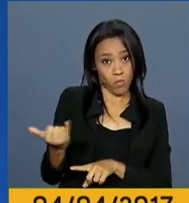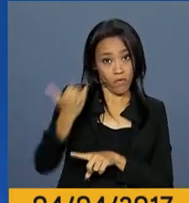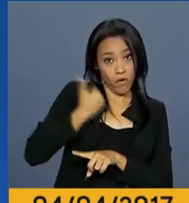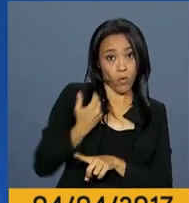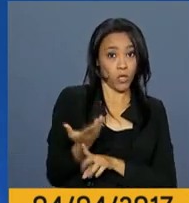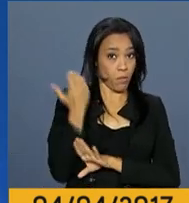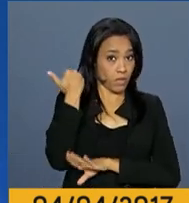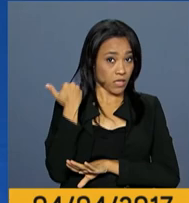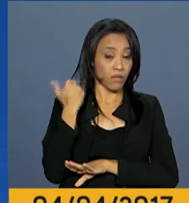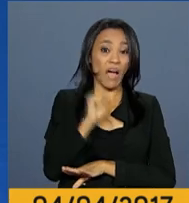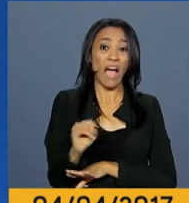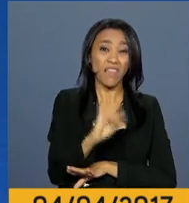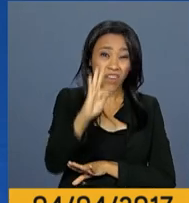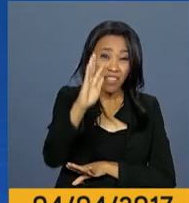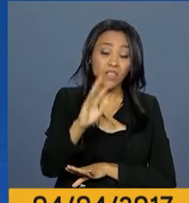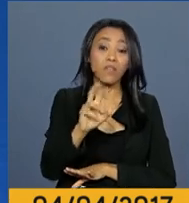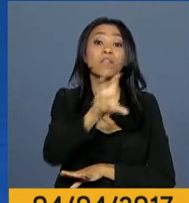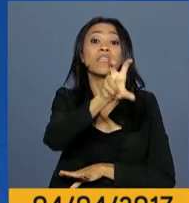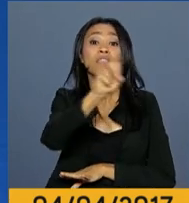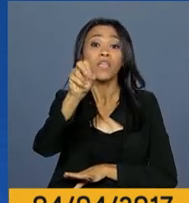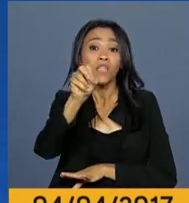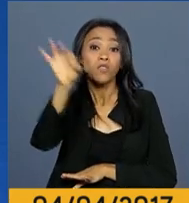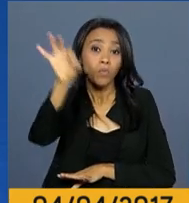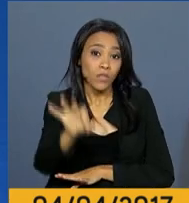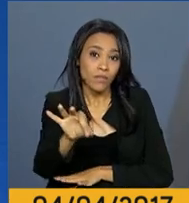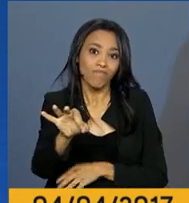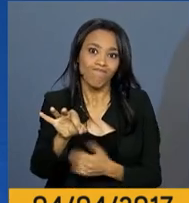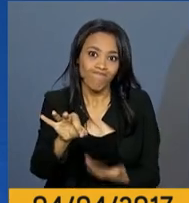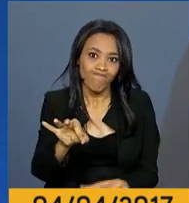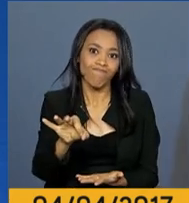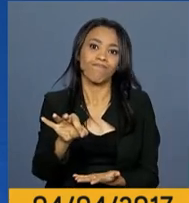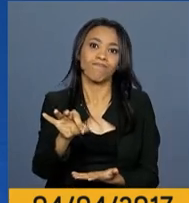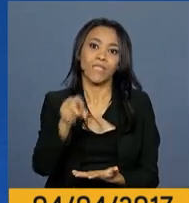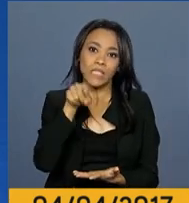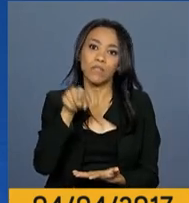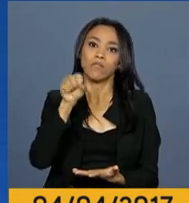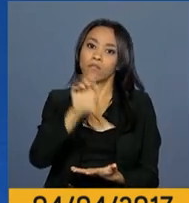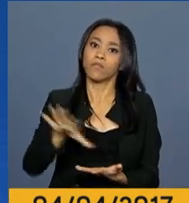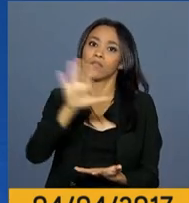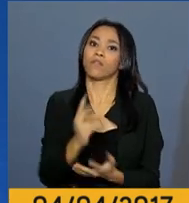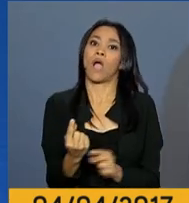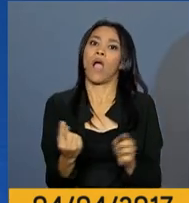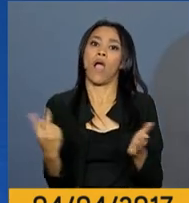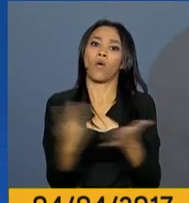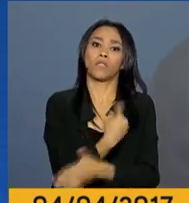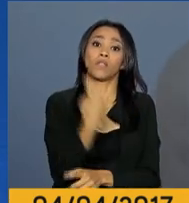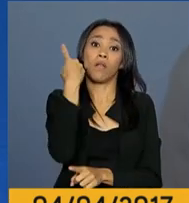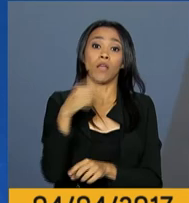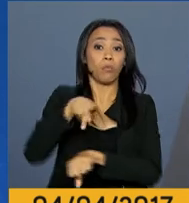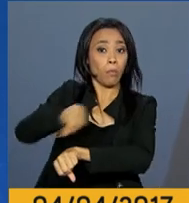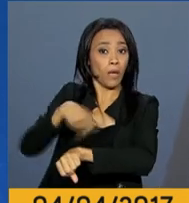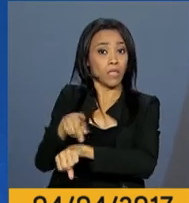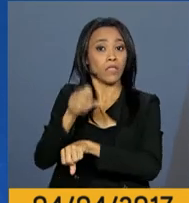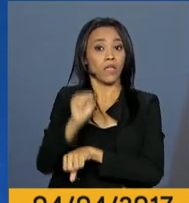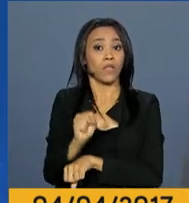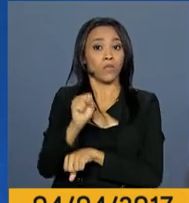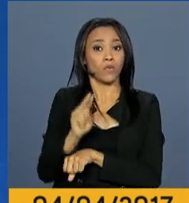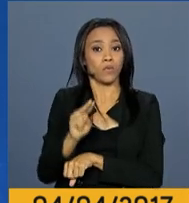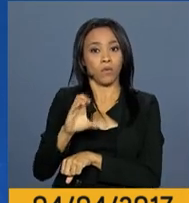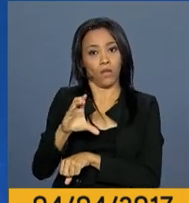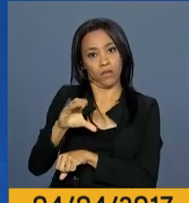naquela época a inflação chegou a 500%. Então nós temos que nos pautar, invocar esses